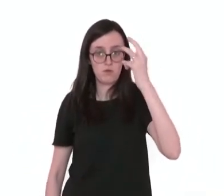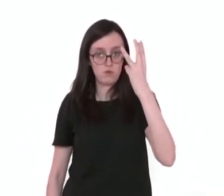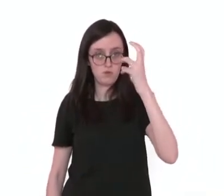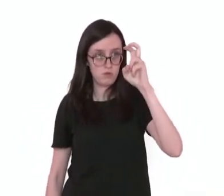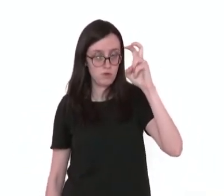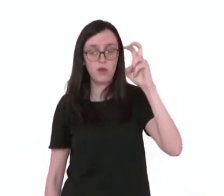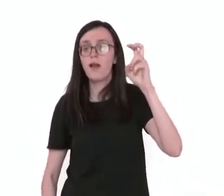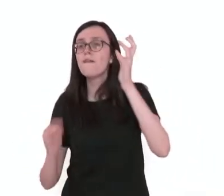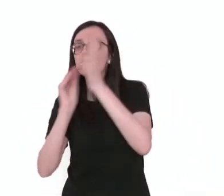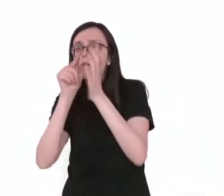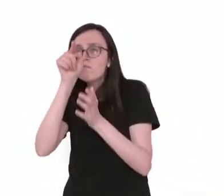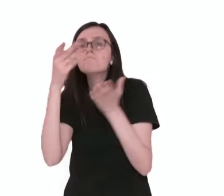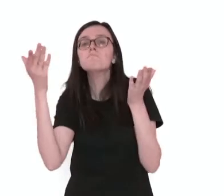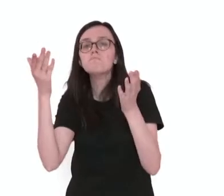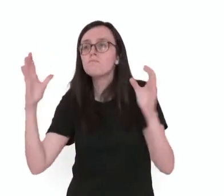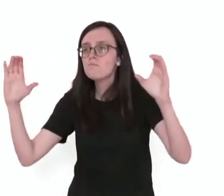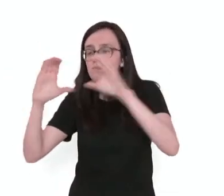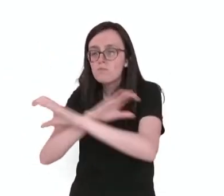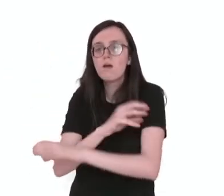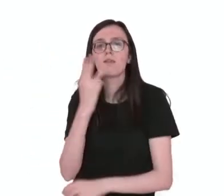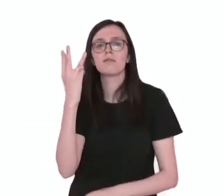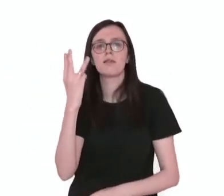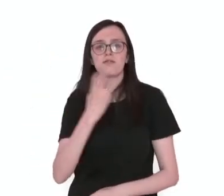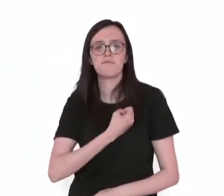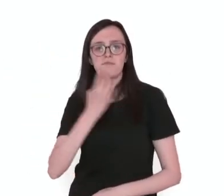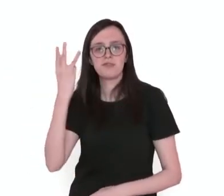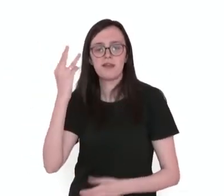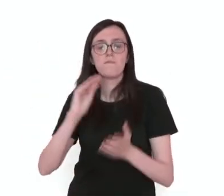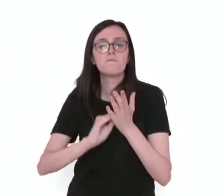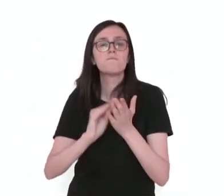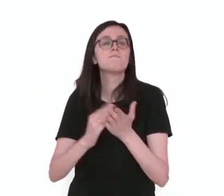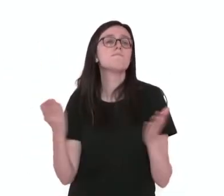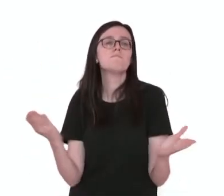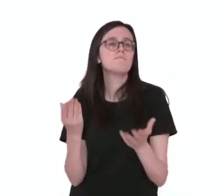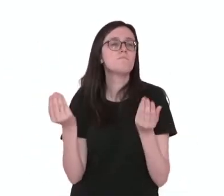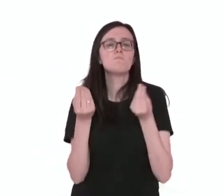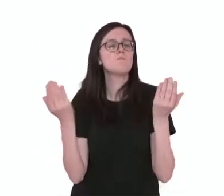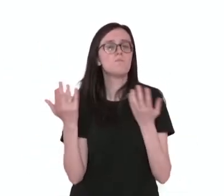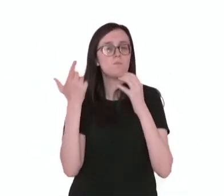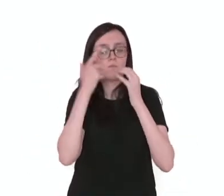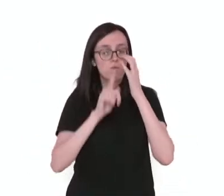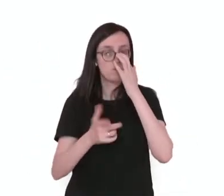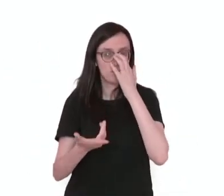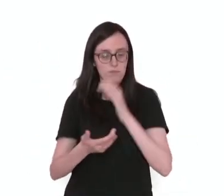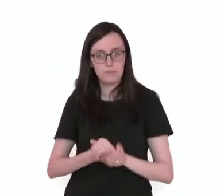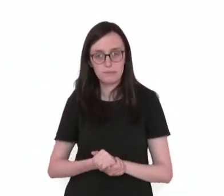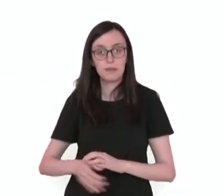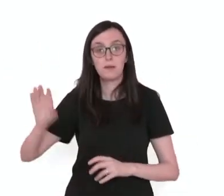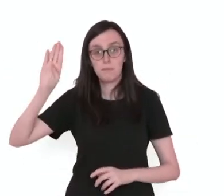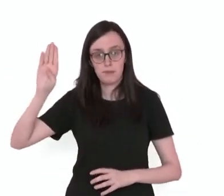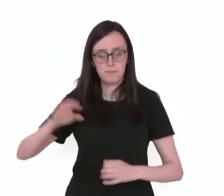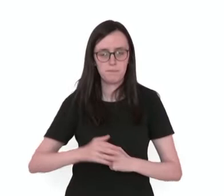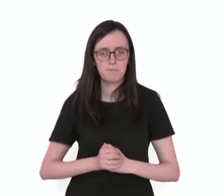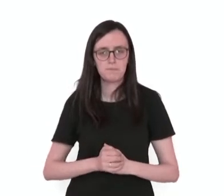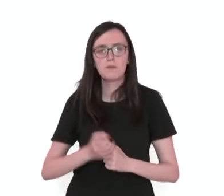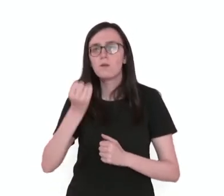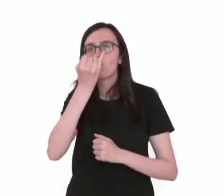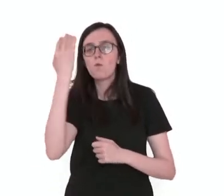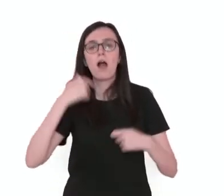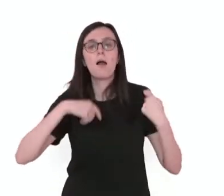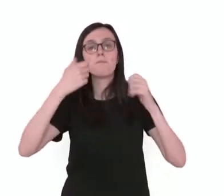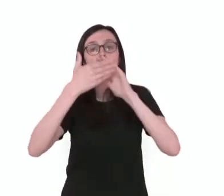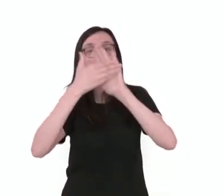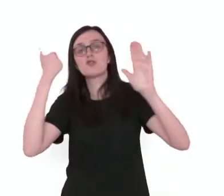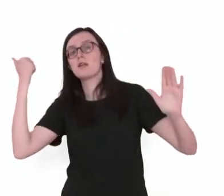2,035 para completar 3 inteiros? Então, quanto está faltando ali o número racional? Letra B. Quanto preciso retirar